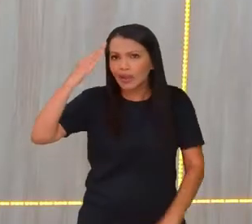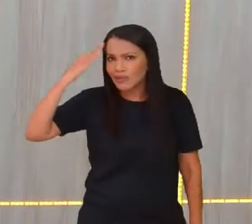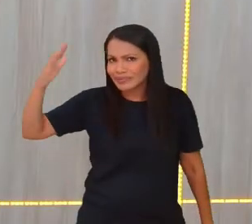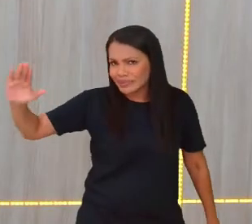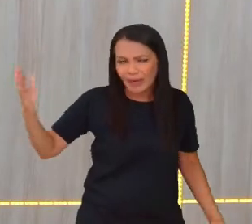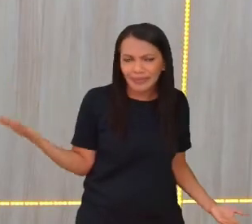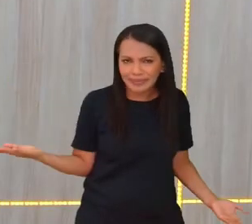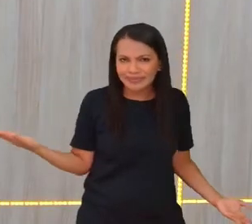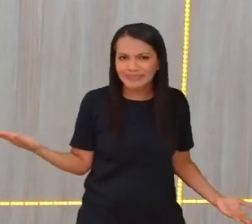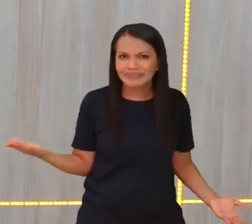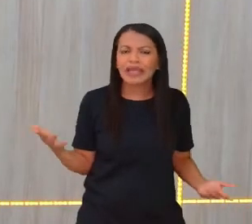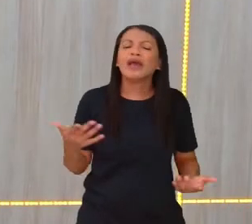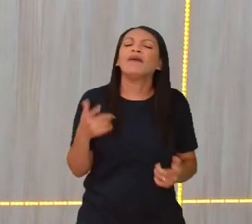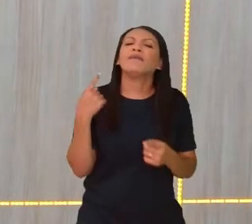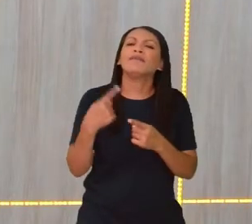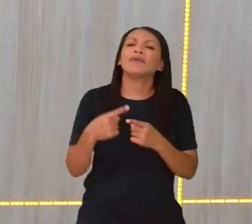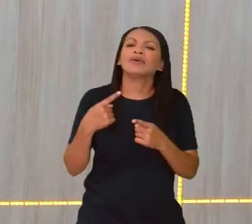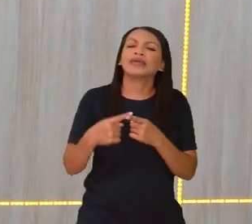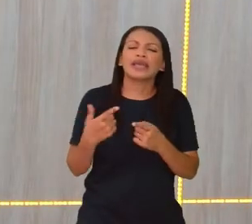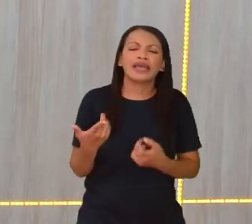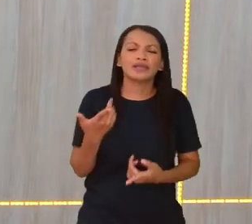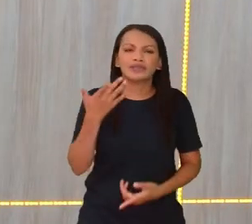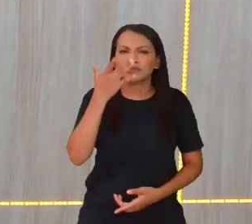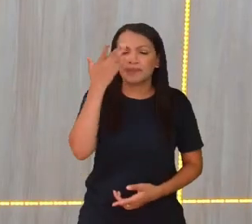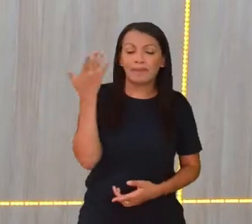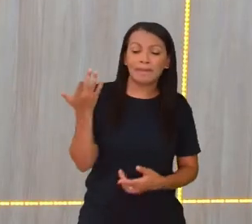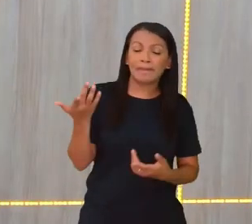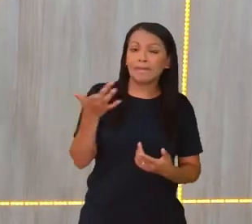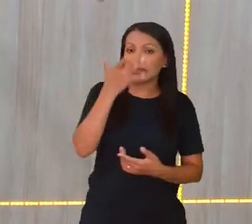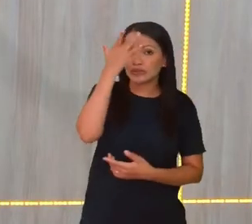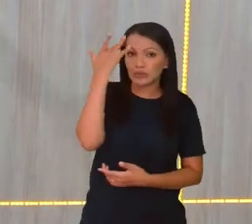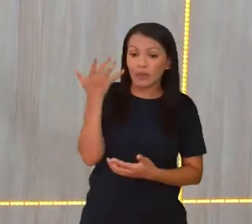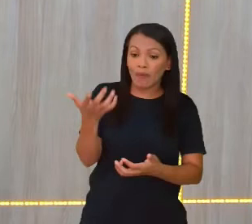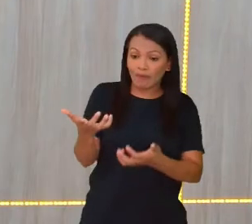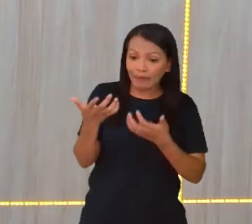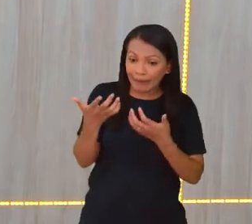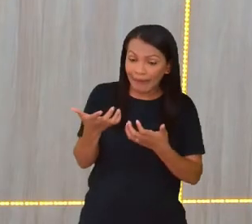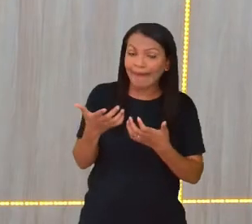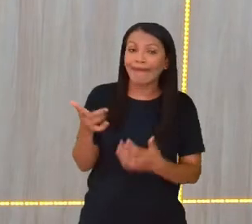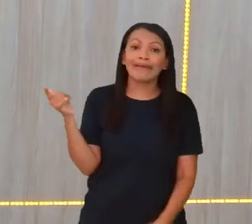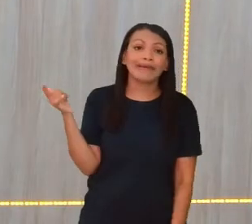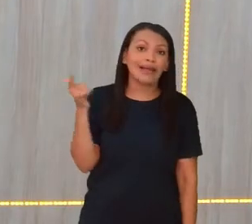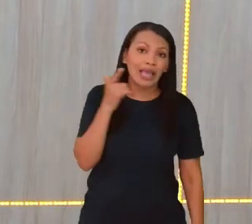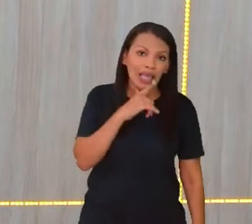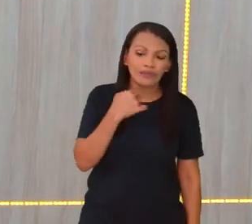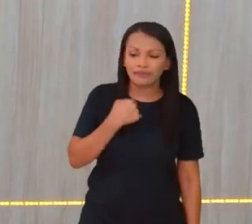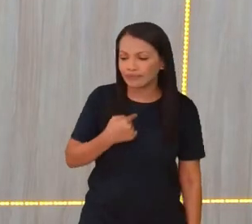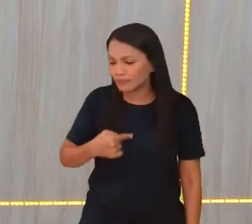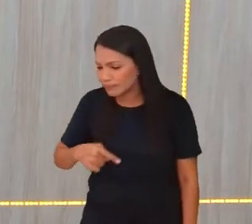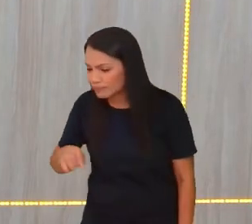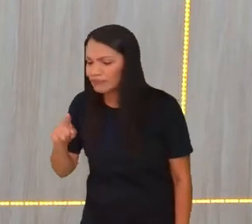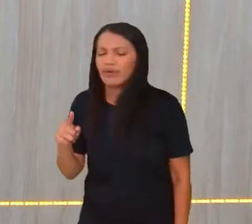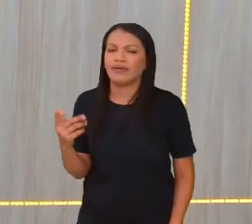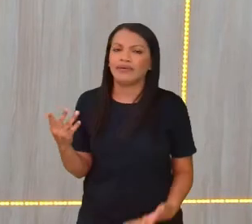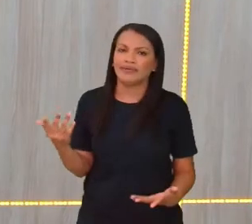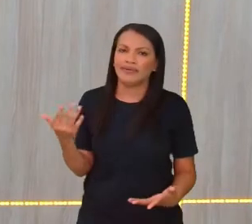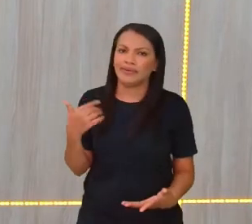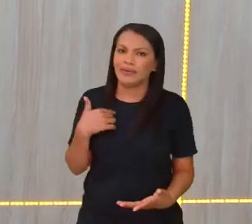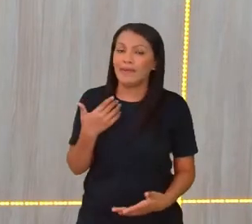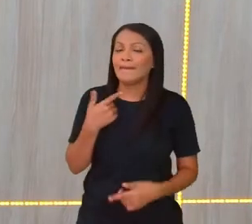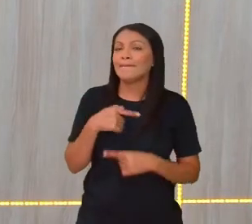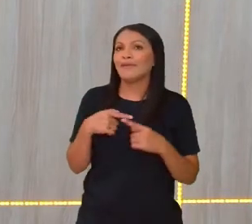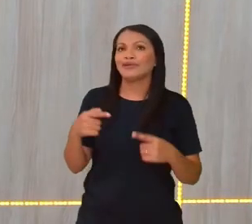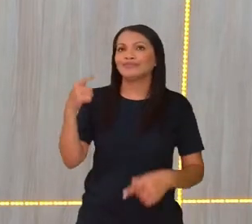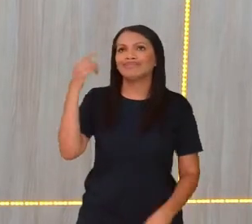pessoa está querendo tanto ganhar, né? Que ela se empolga e diz, eu vou. É tanto que tem gente que a gente diz que apaga, né? Que é quando a pessoa